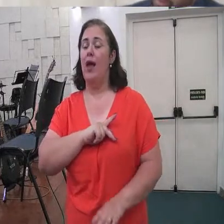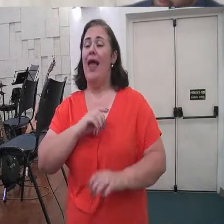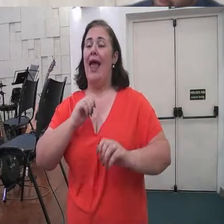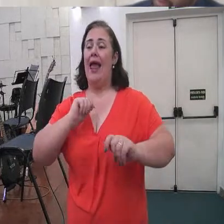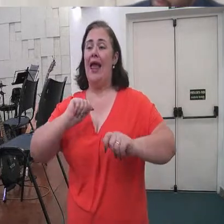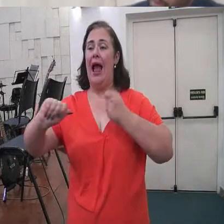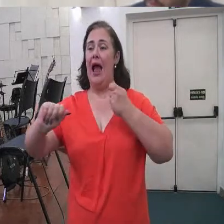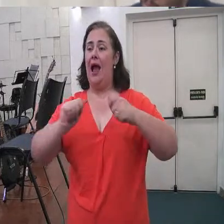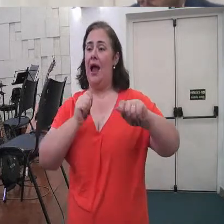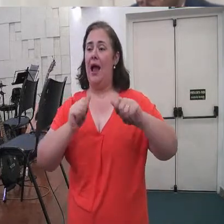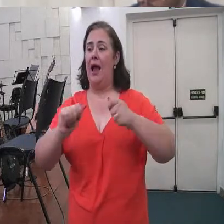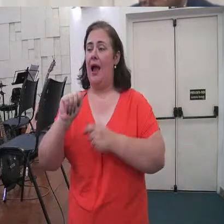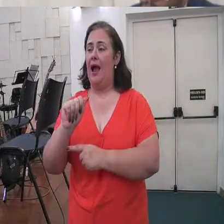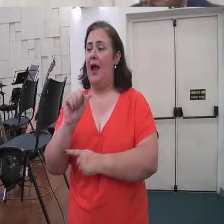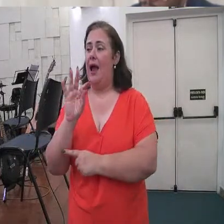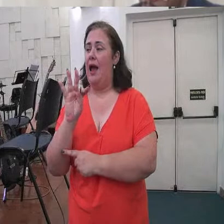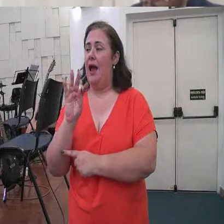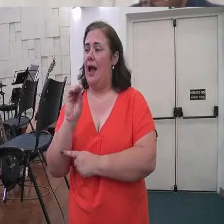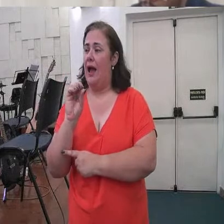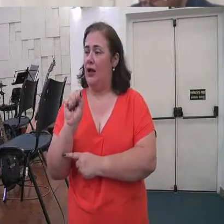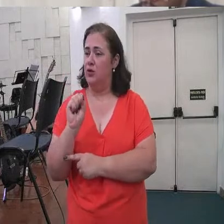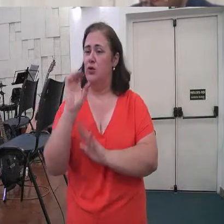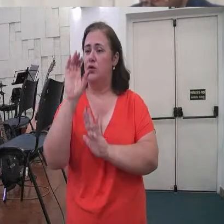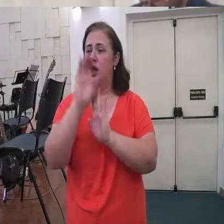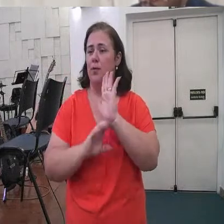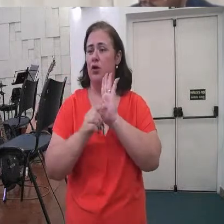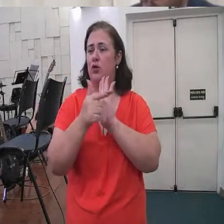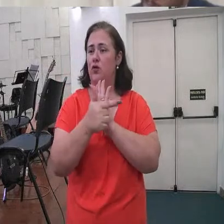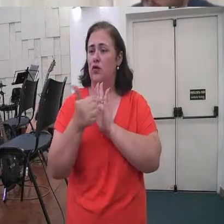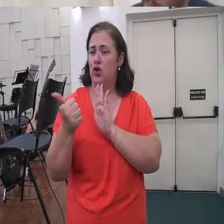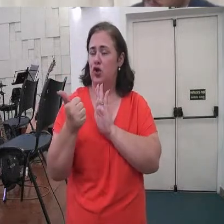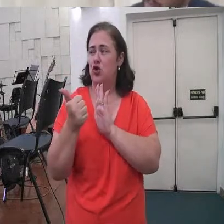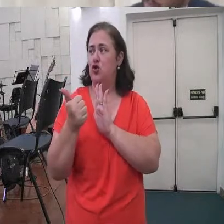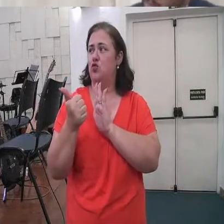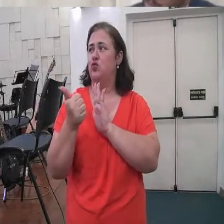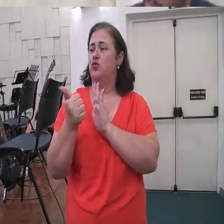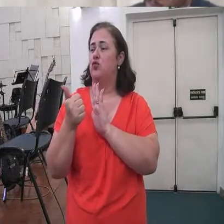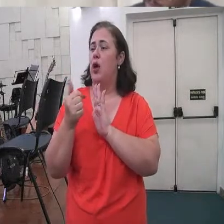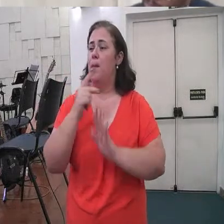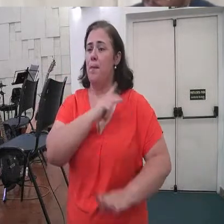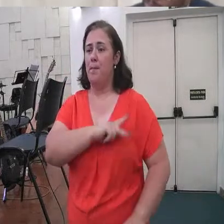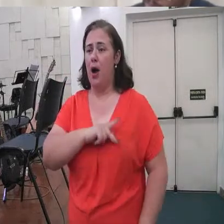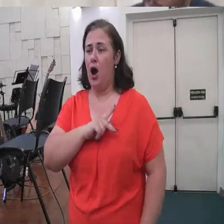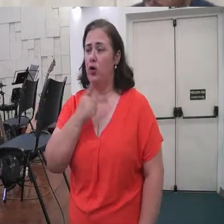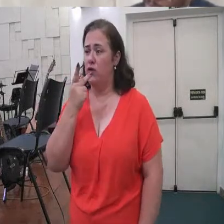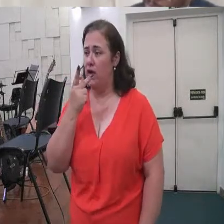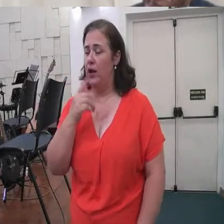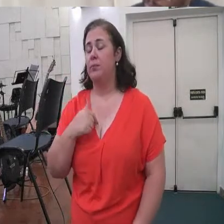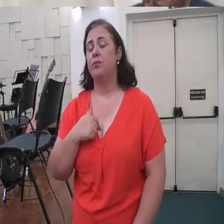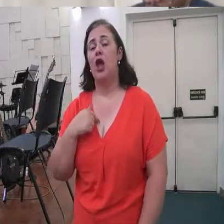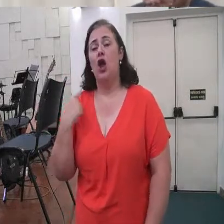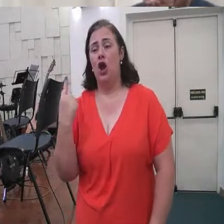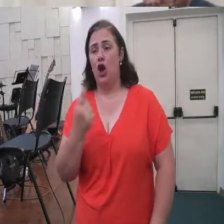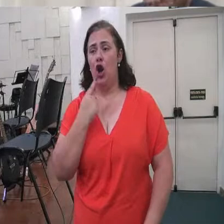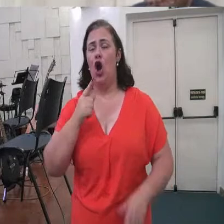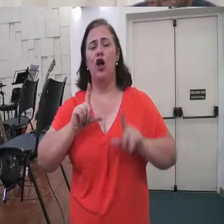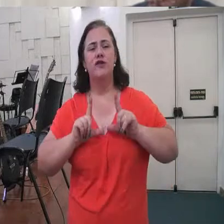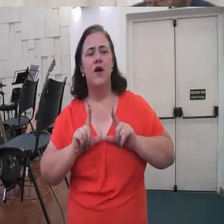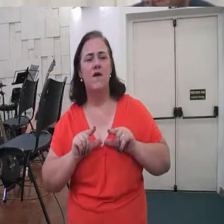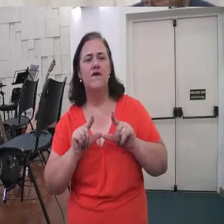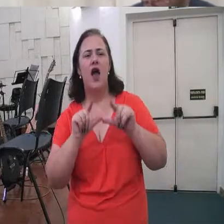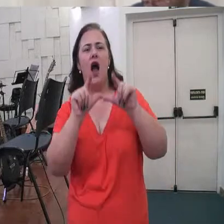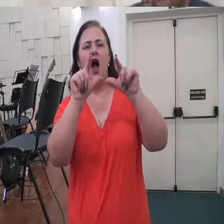veja só. Quanto a nós, concluindo a viagem de Tiro, chegamos a